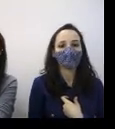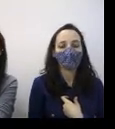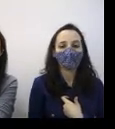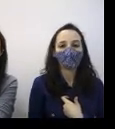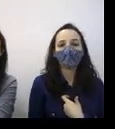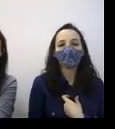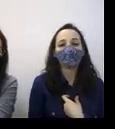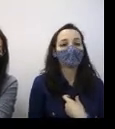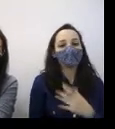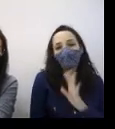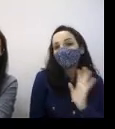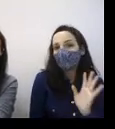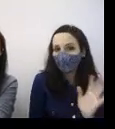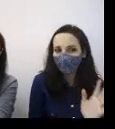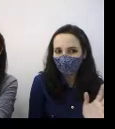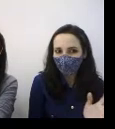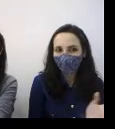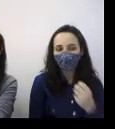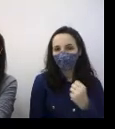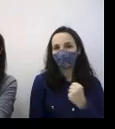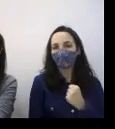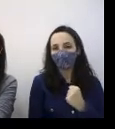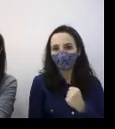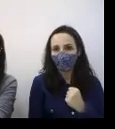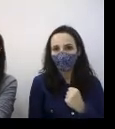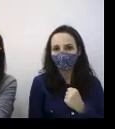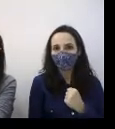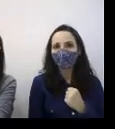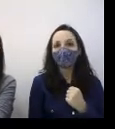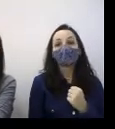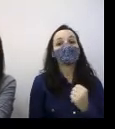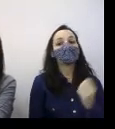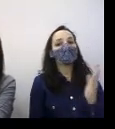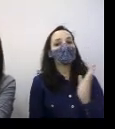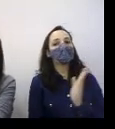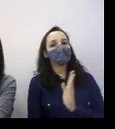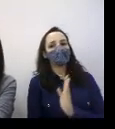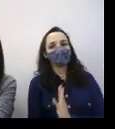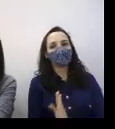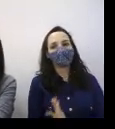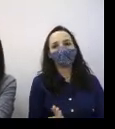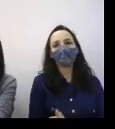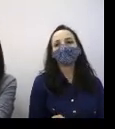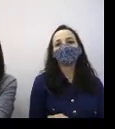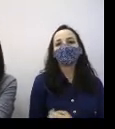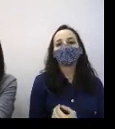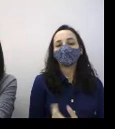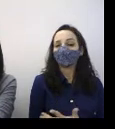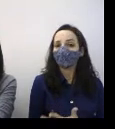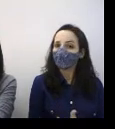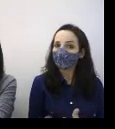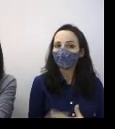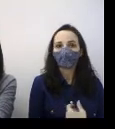no trabalho. Não tende a afetar as relações interpessoais. Já a depressão